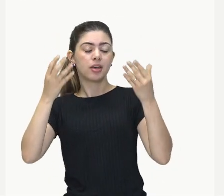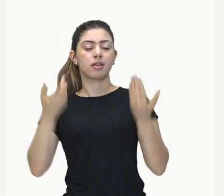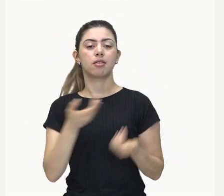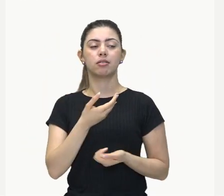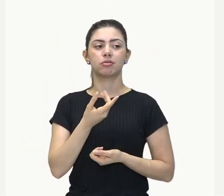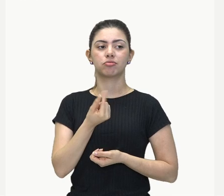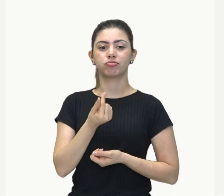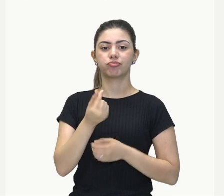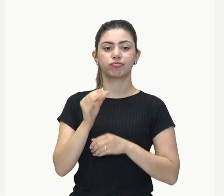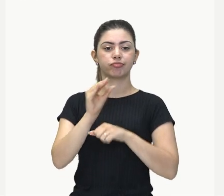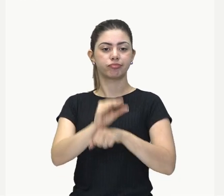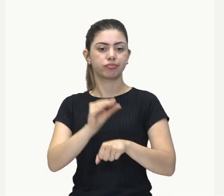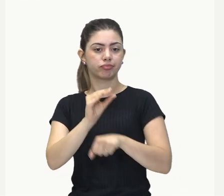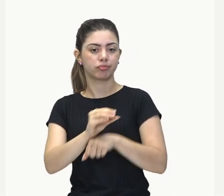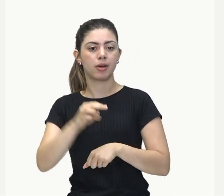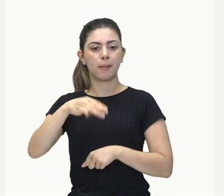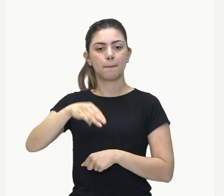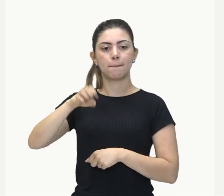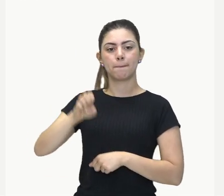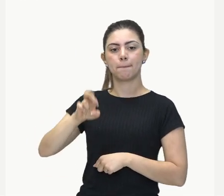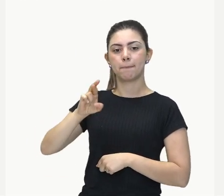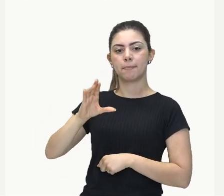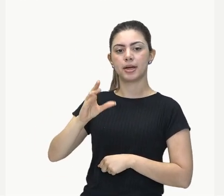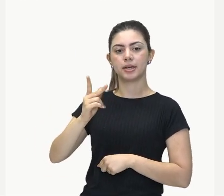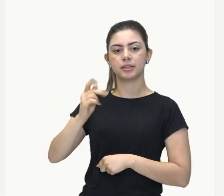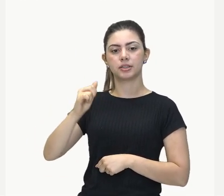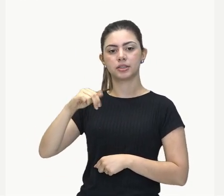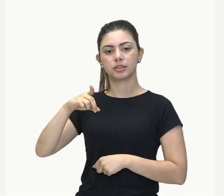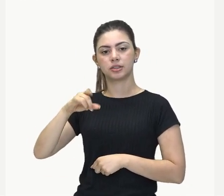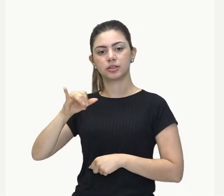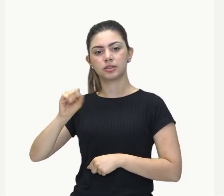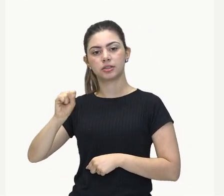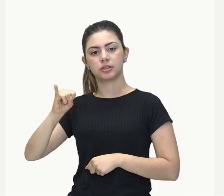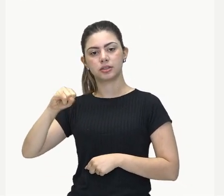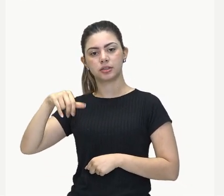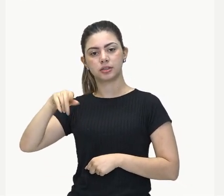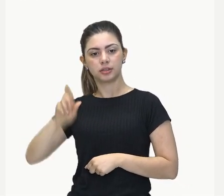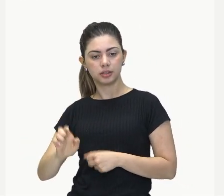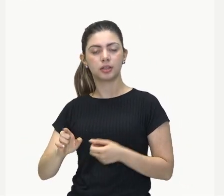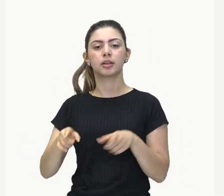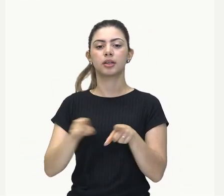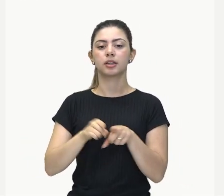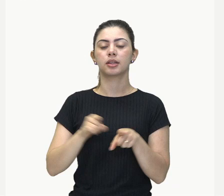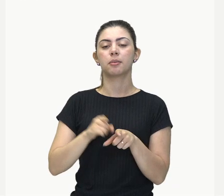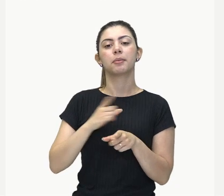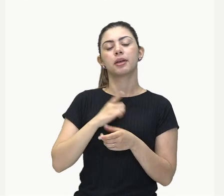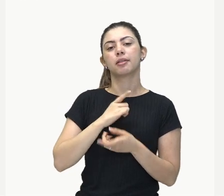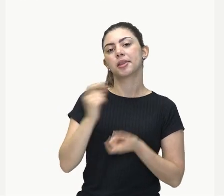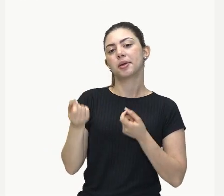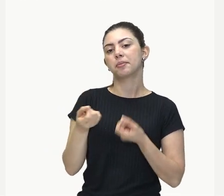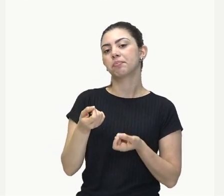patrocínios, merchandising e direitos de mídia. Então vejam como que